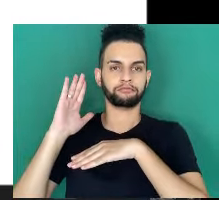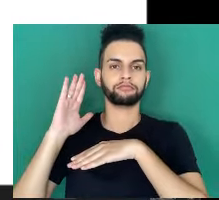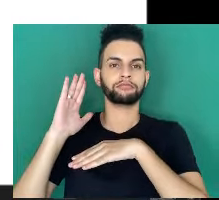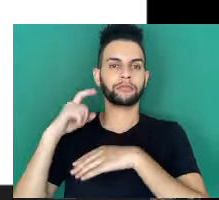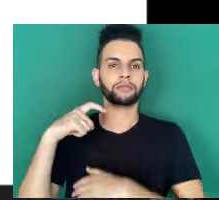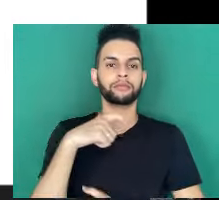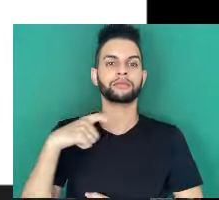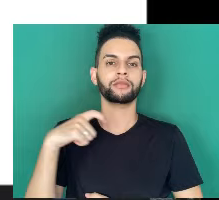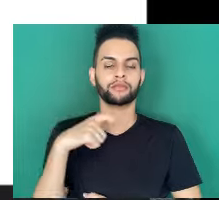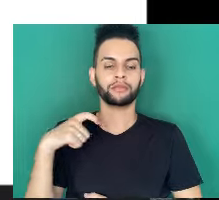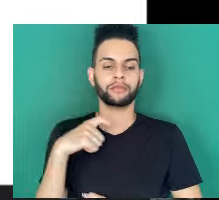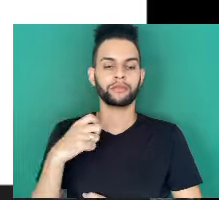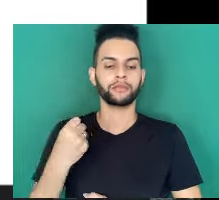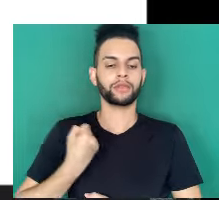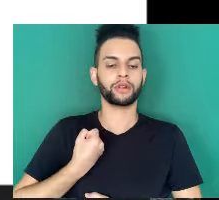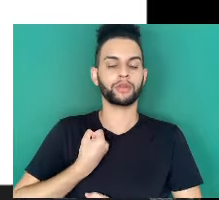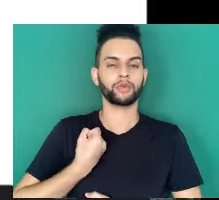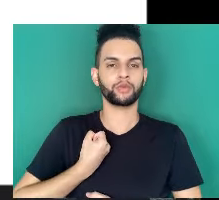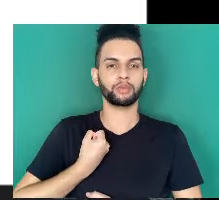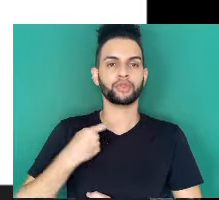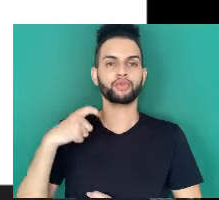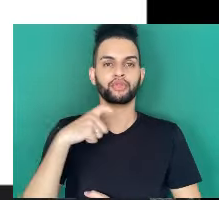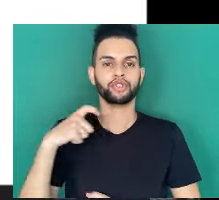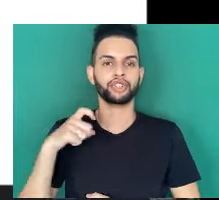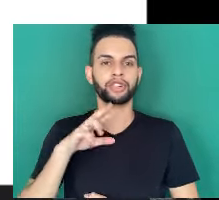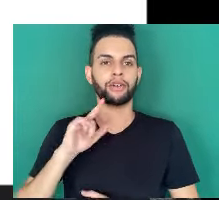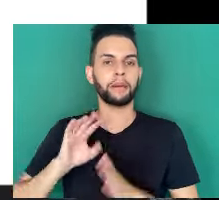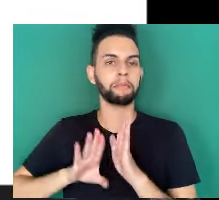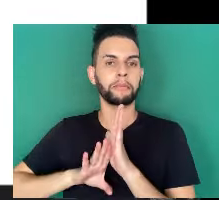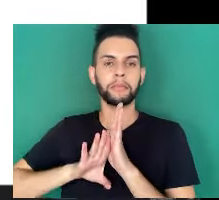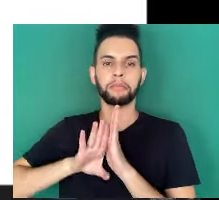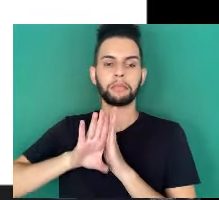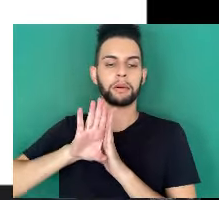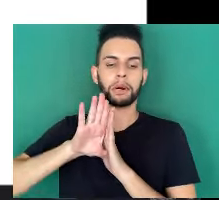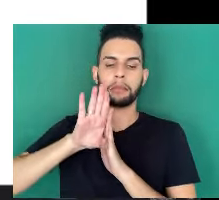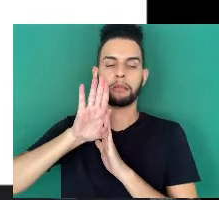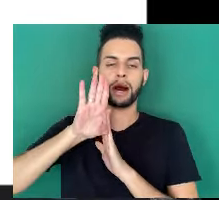o x cada vez mais.